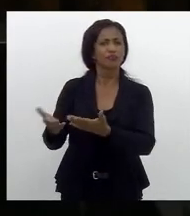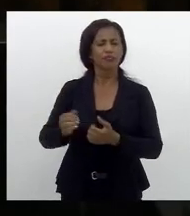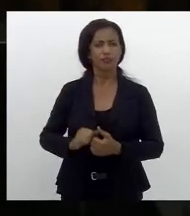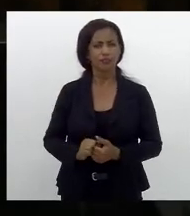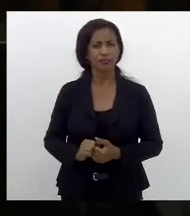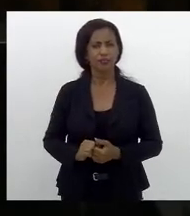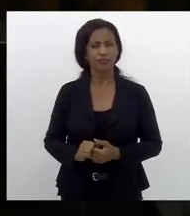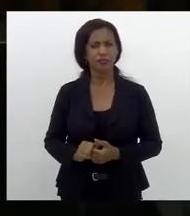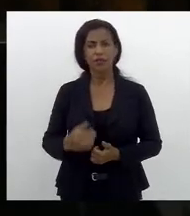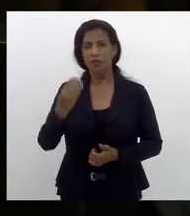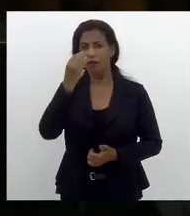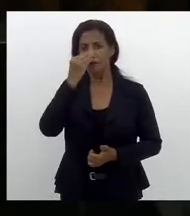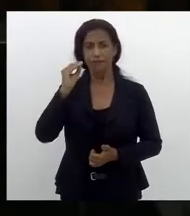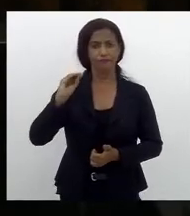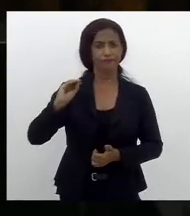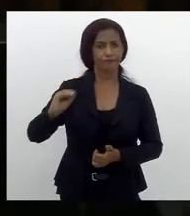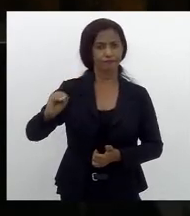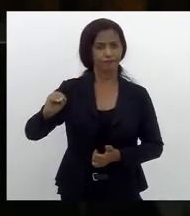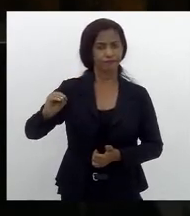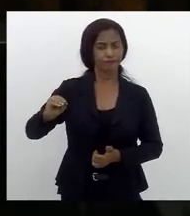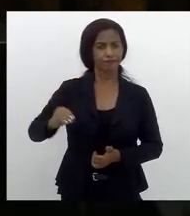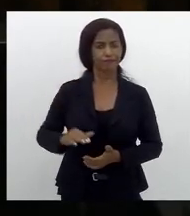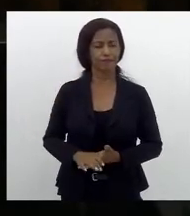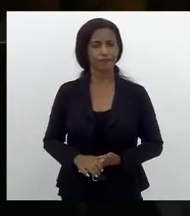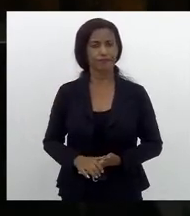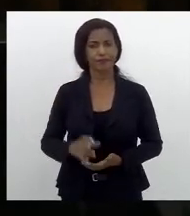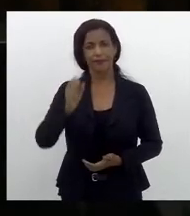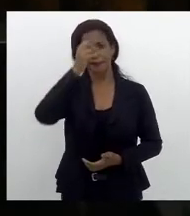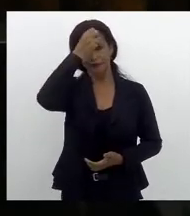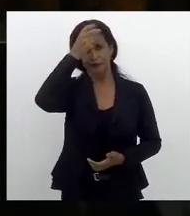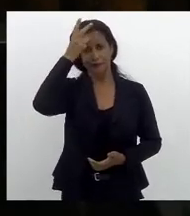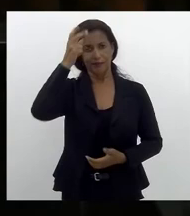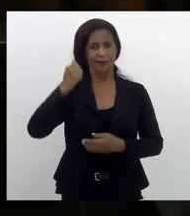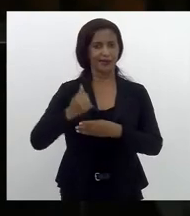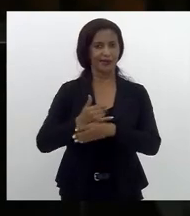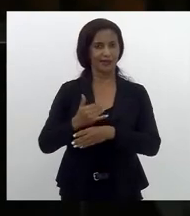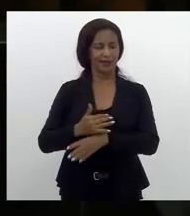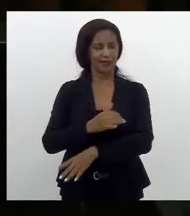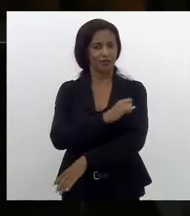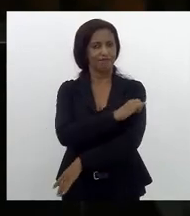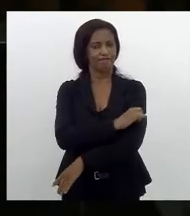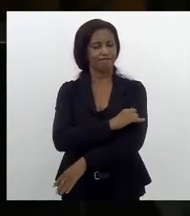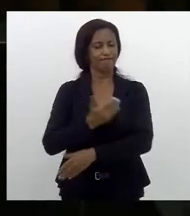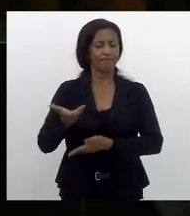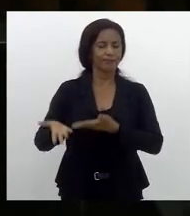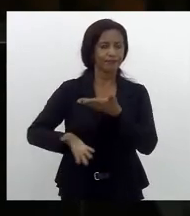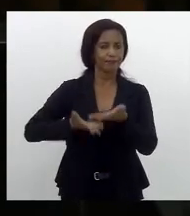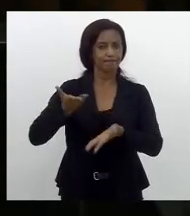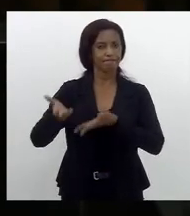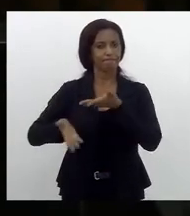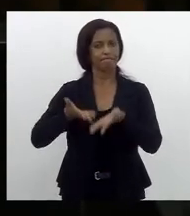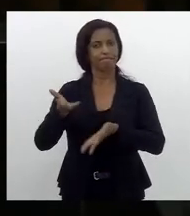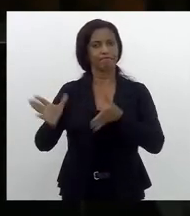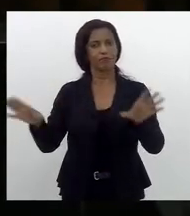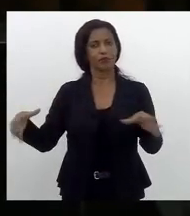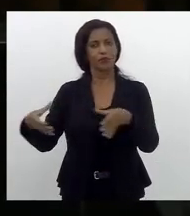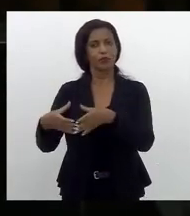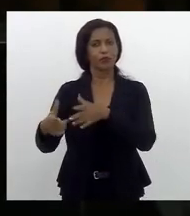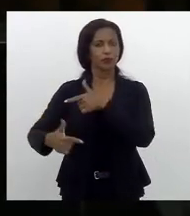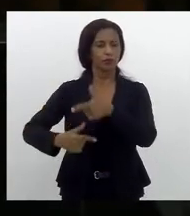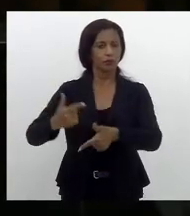E é com descaso que o prefeito da cidade do Rio de Janeiro vem tratando essa classe